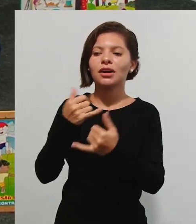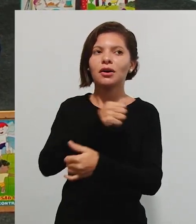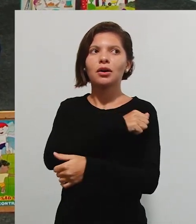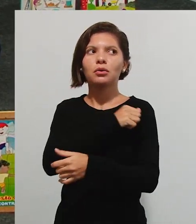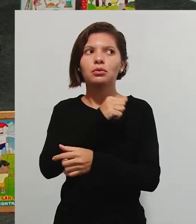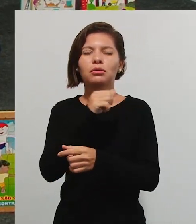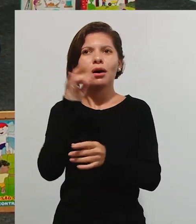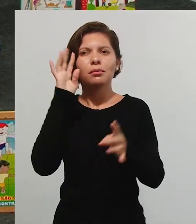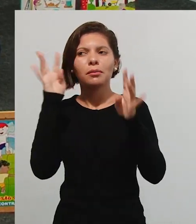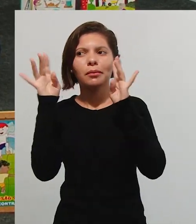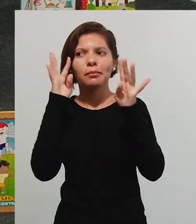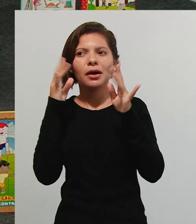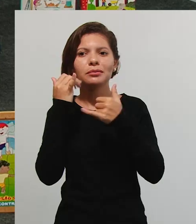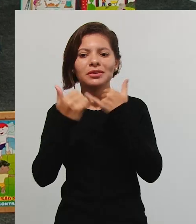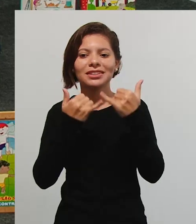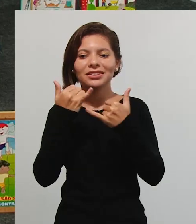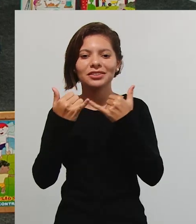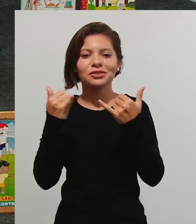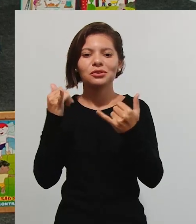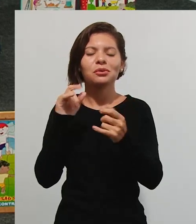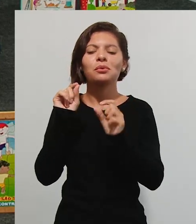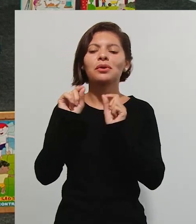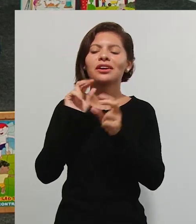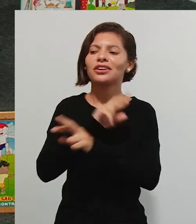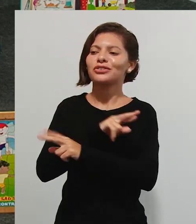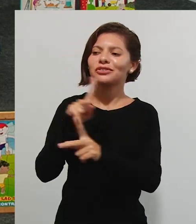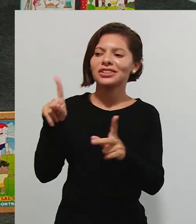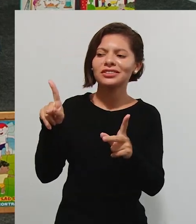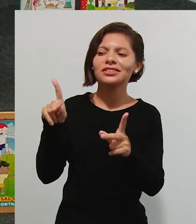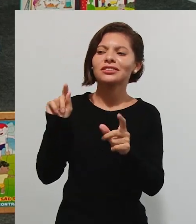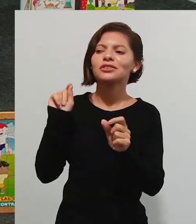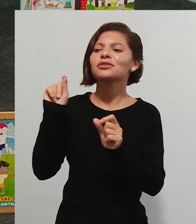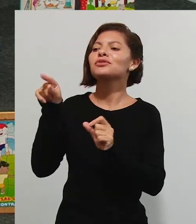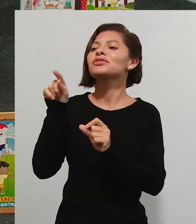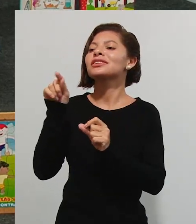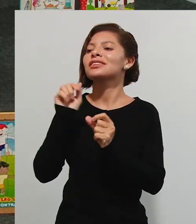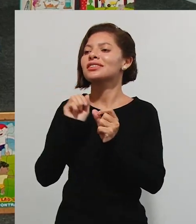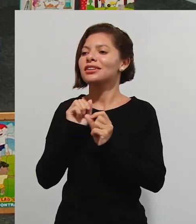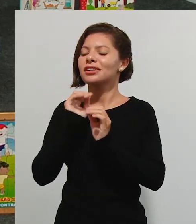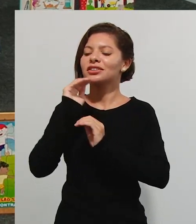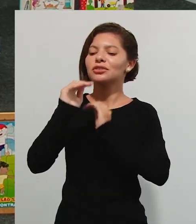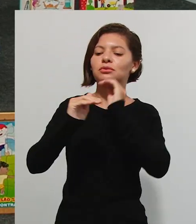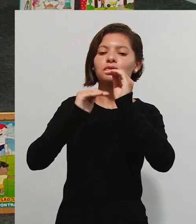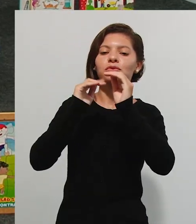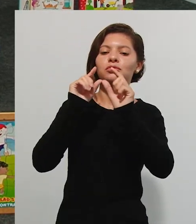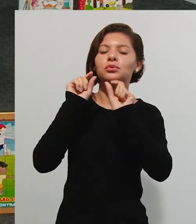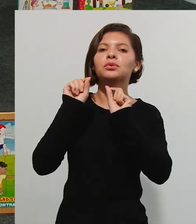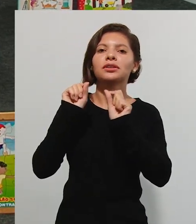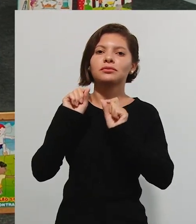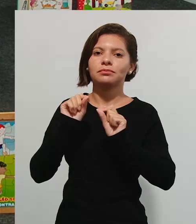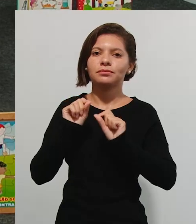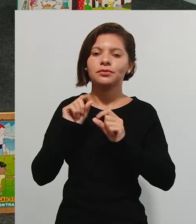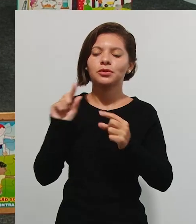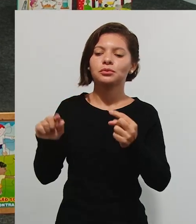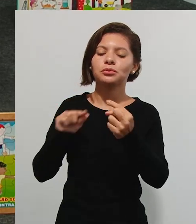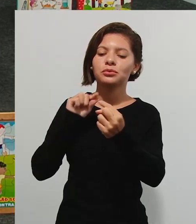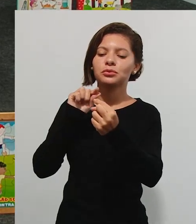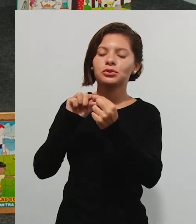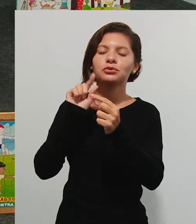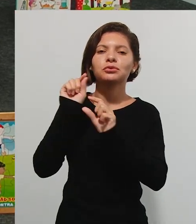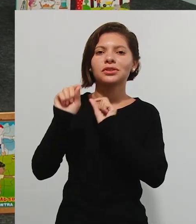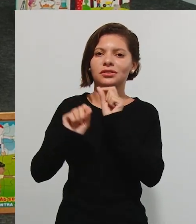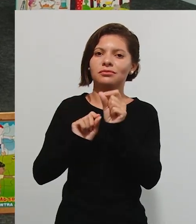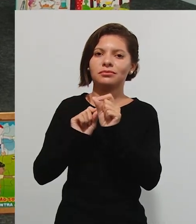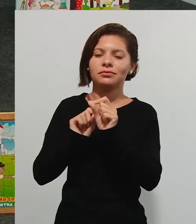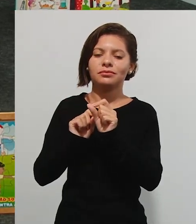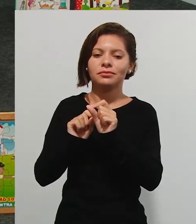estão brincando. Qual que é a diferença aí? O que você desenvolve em um momento, né? Qual que é a intencionalidade pedagógica